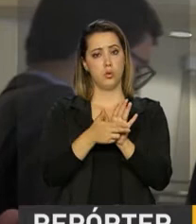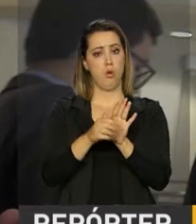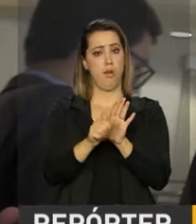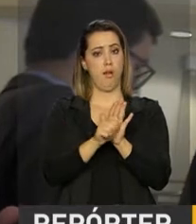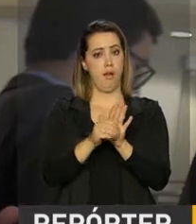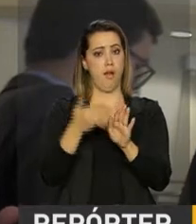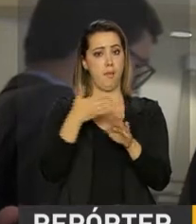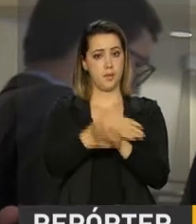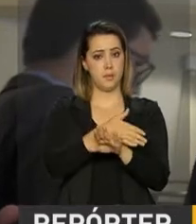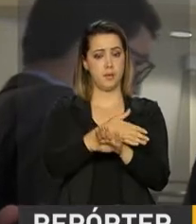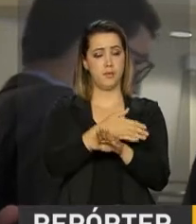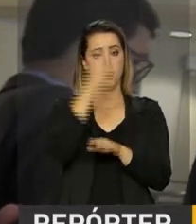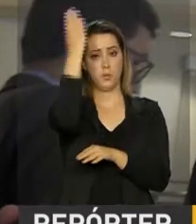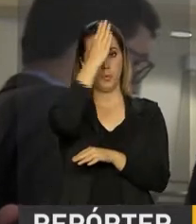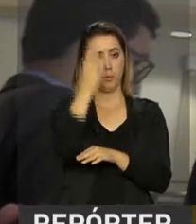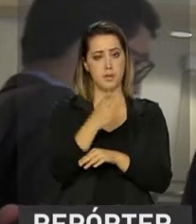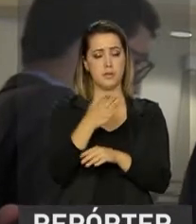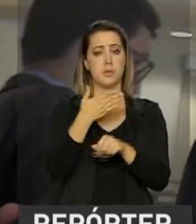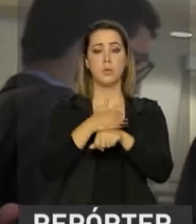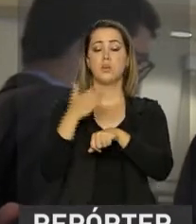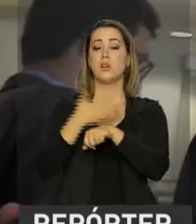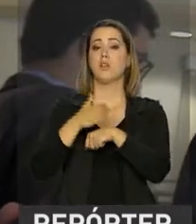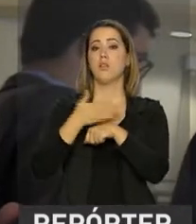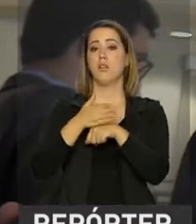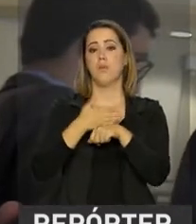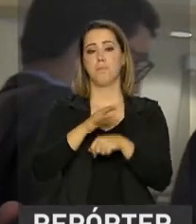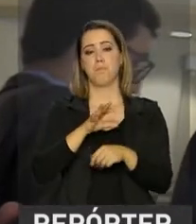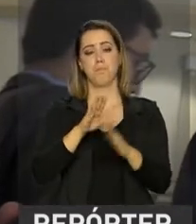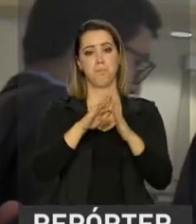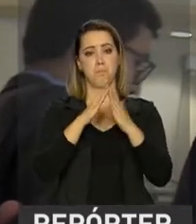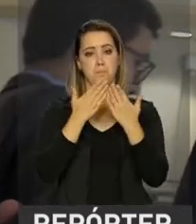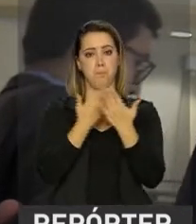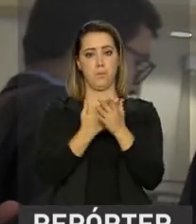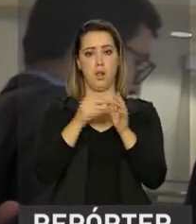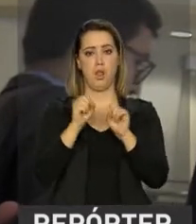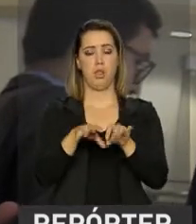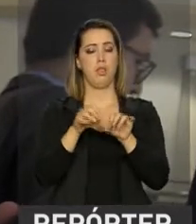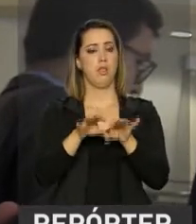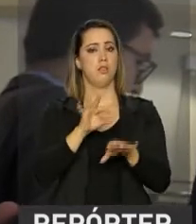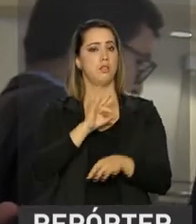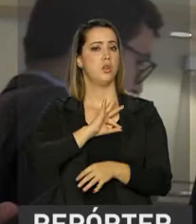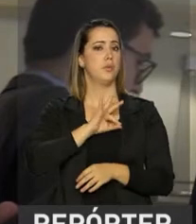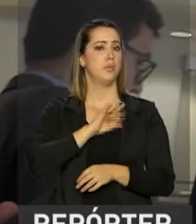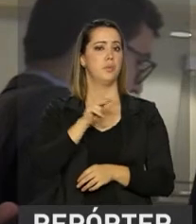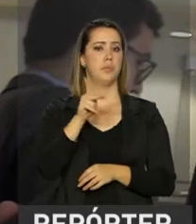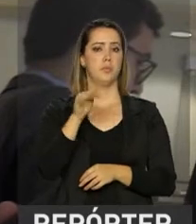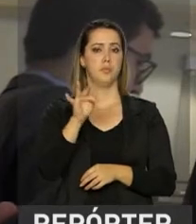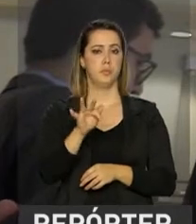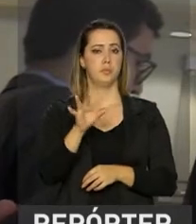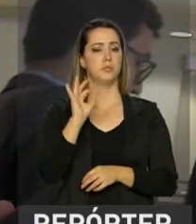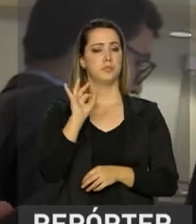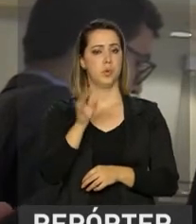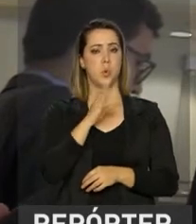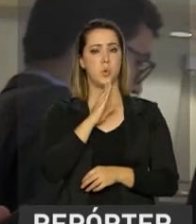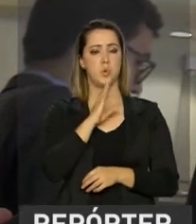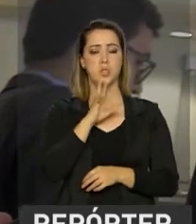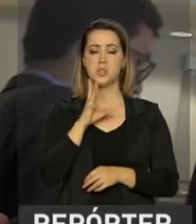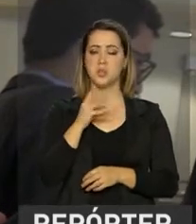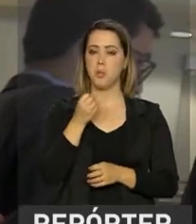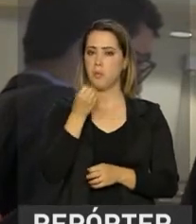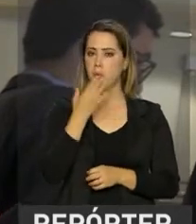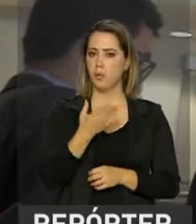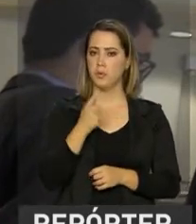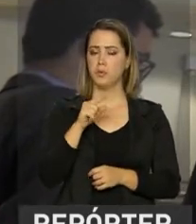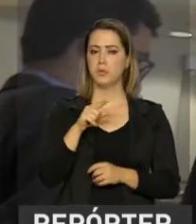o brasil pode superar a meta na academia da polícia federal que na academia fantasticamente bem instalado e competente reconhecidamente competente